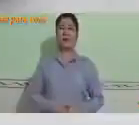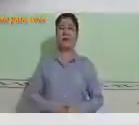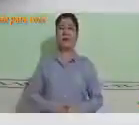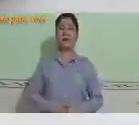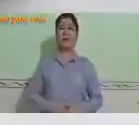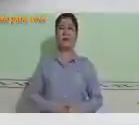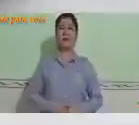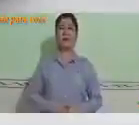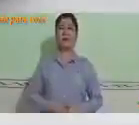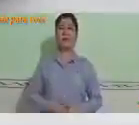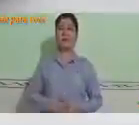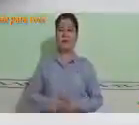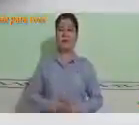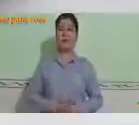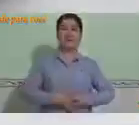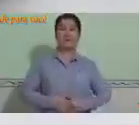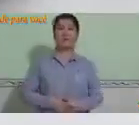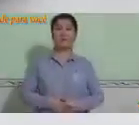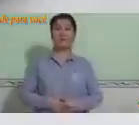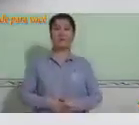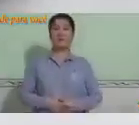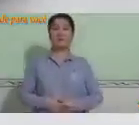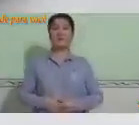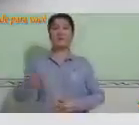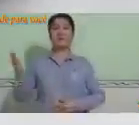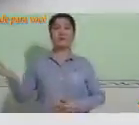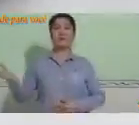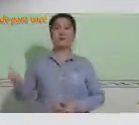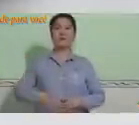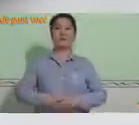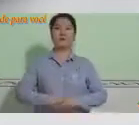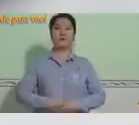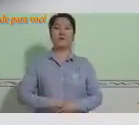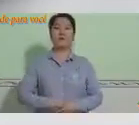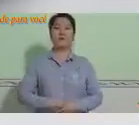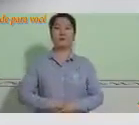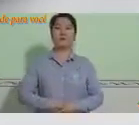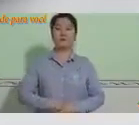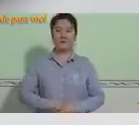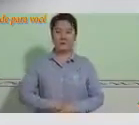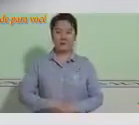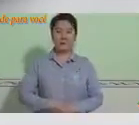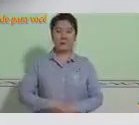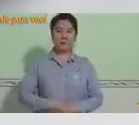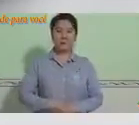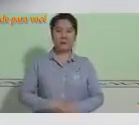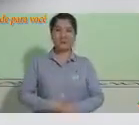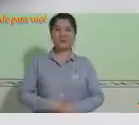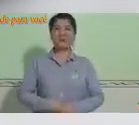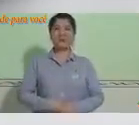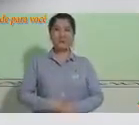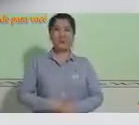Além disso, os sapatos devem apoiar bem os pés, por isso, os saltos muito altos são desaconselhados.